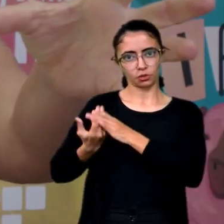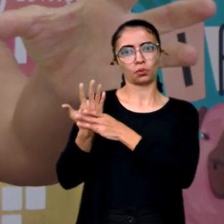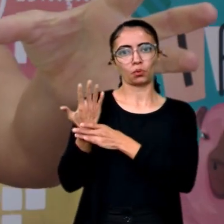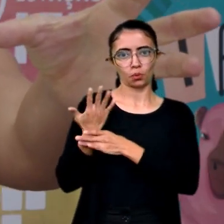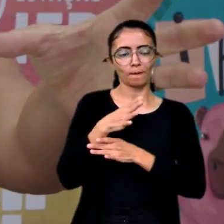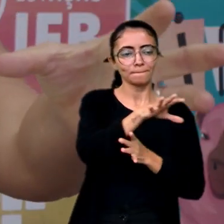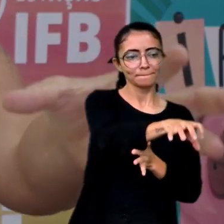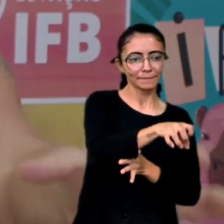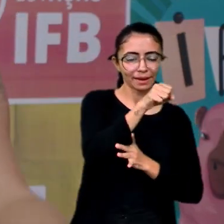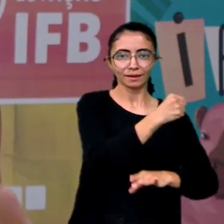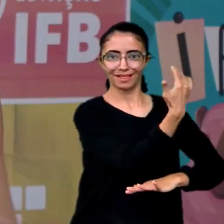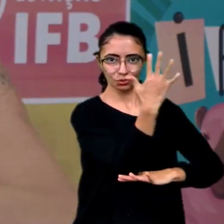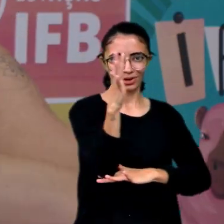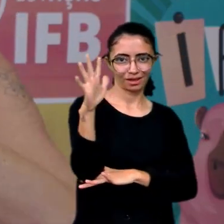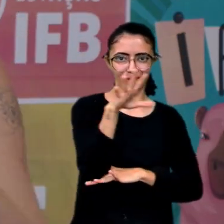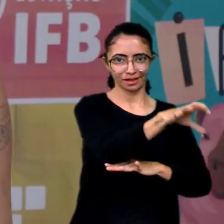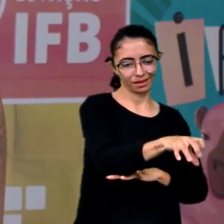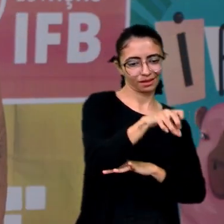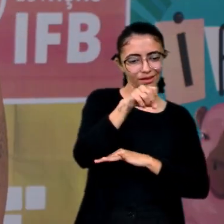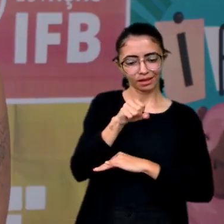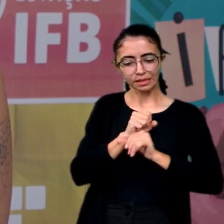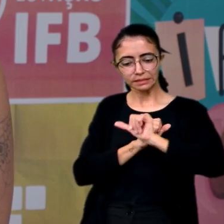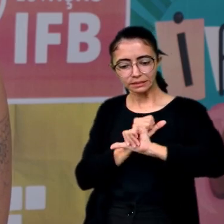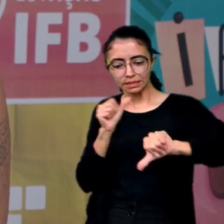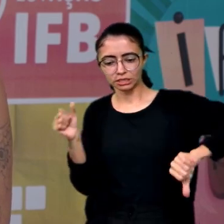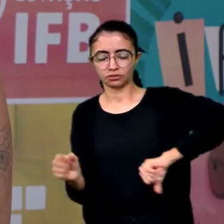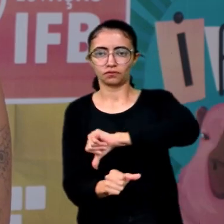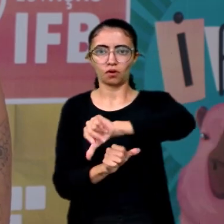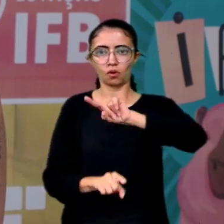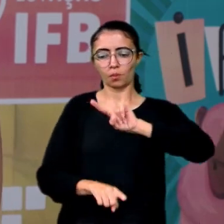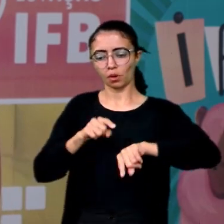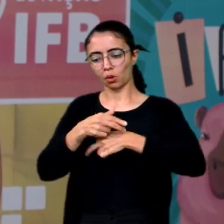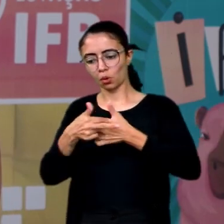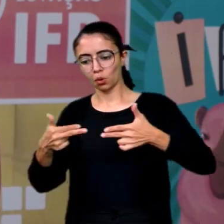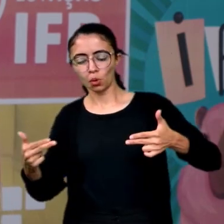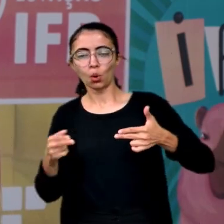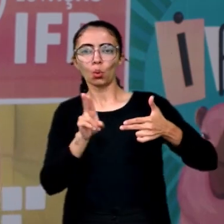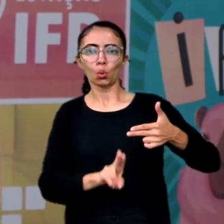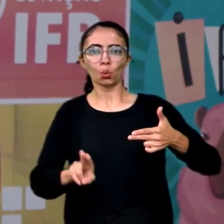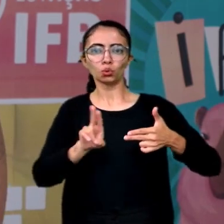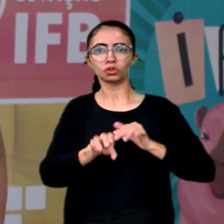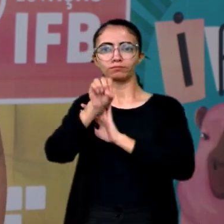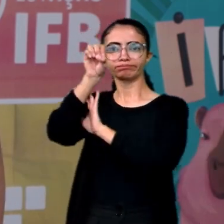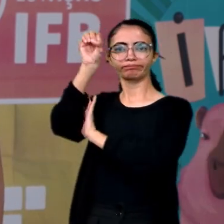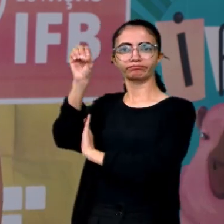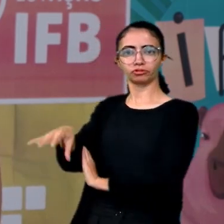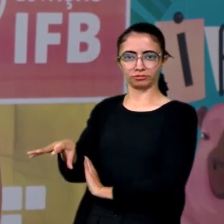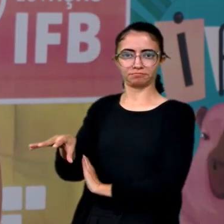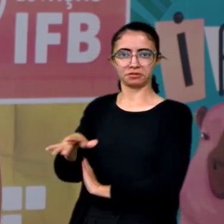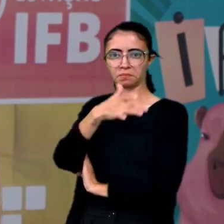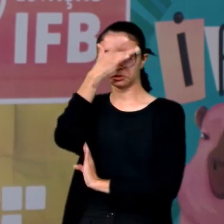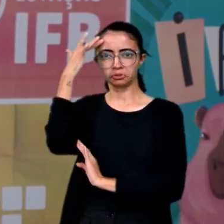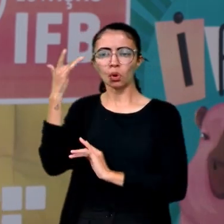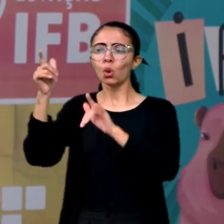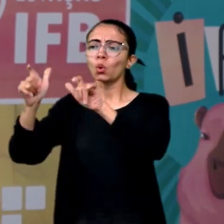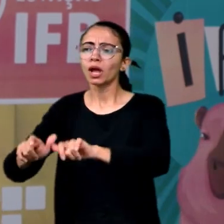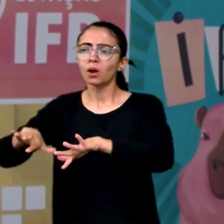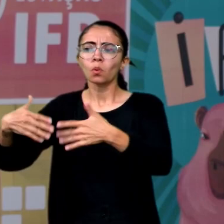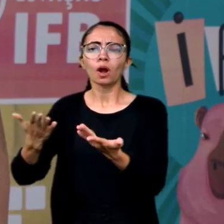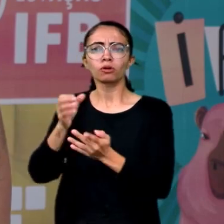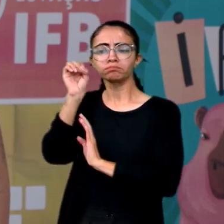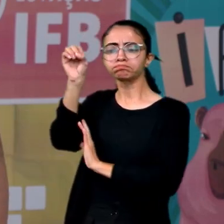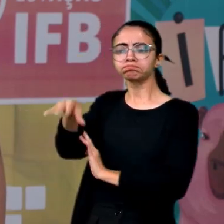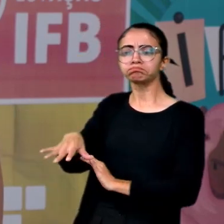na natureza, transforma em alguma coisa, utiliza e descarta e ninguém sabe para onde vai. Não é